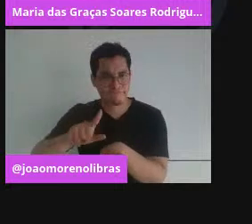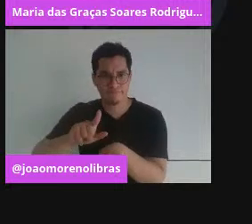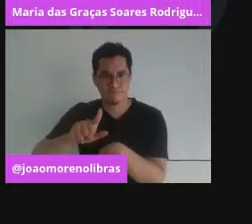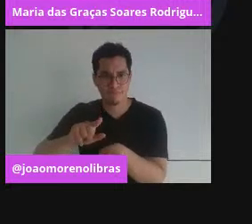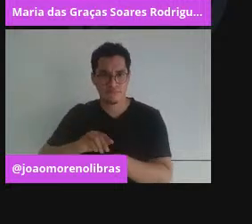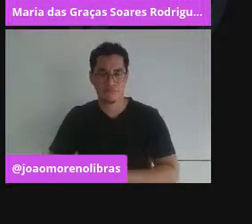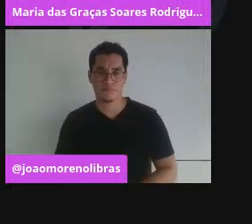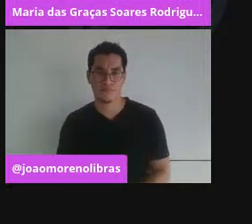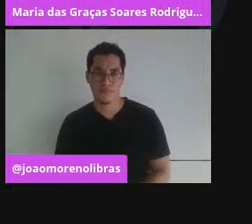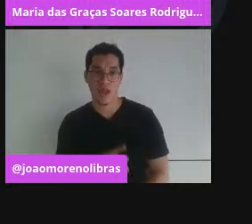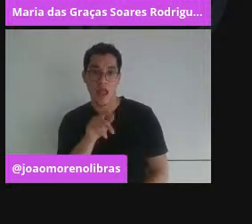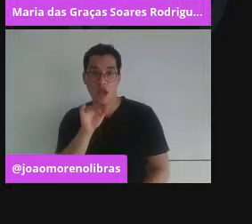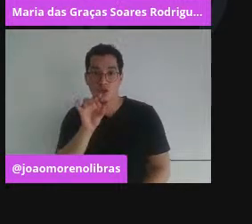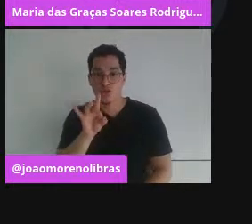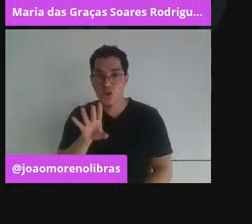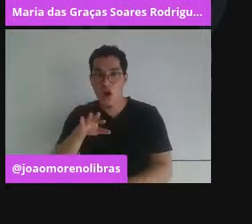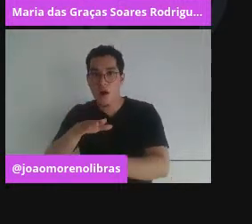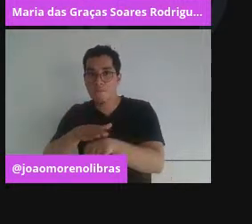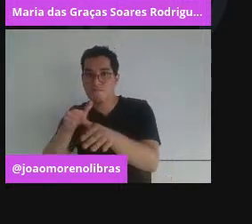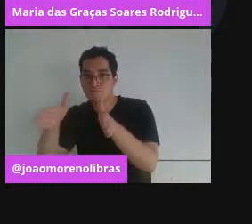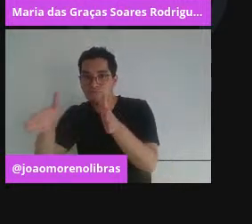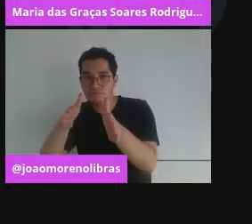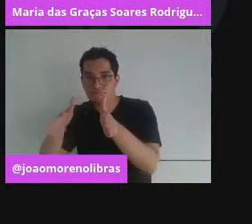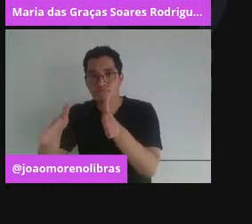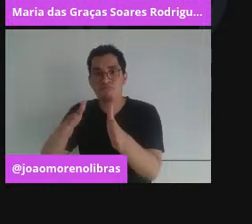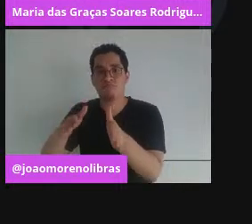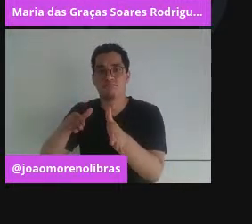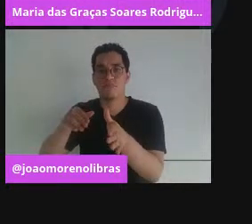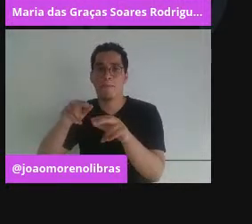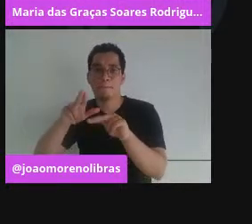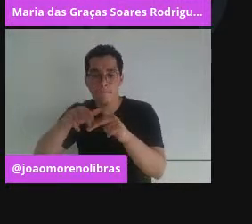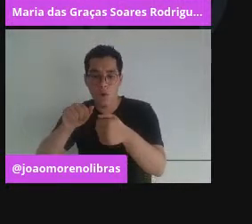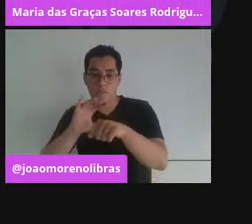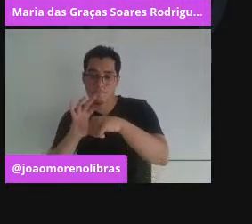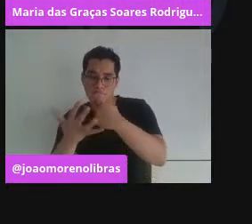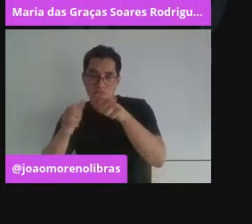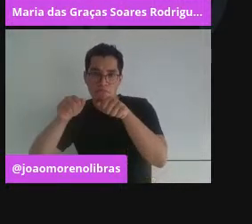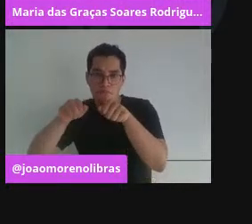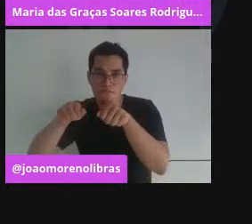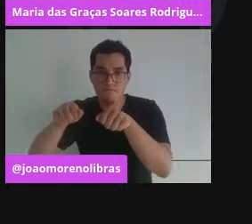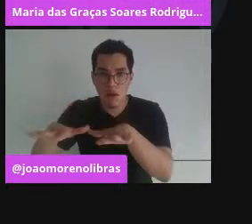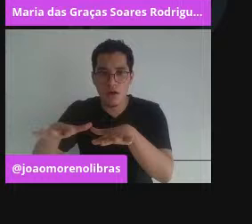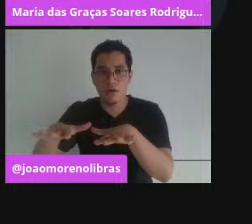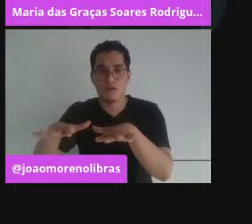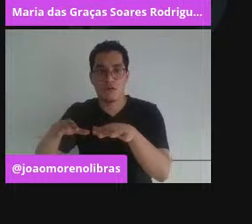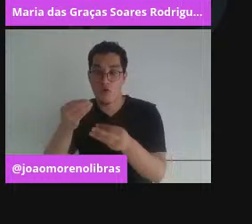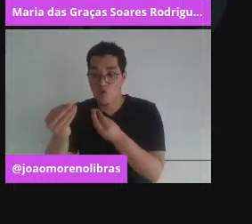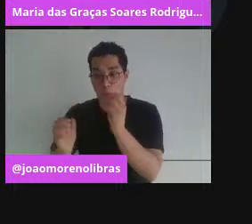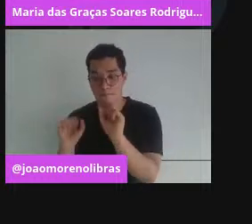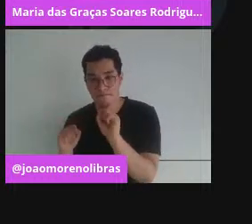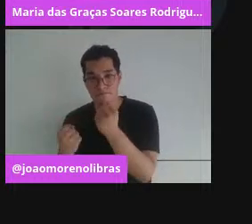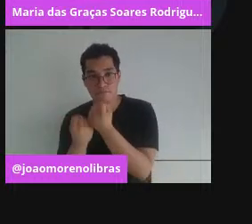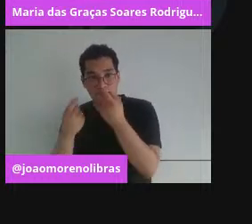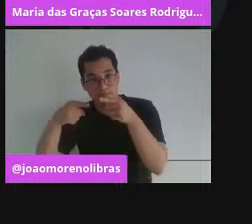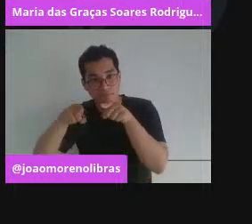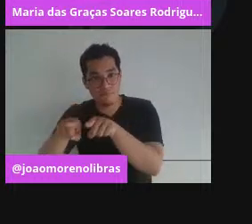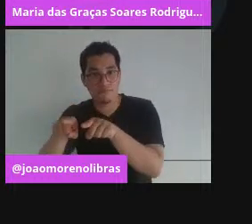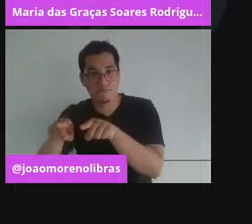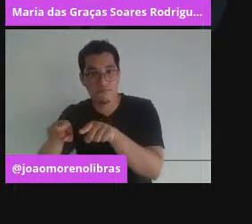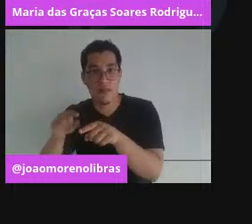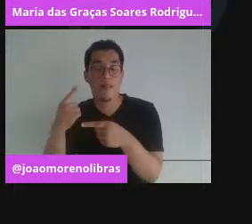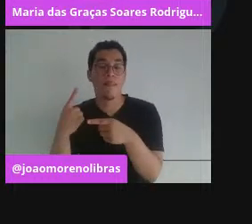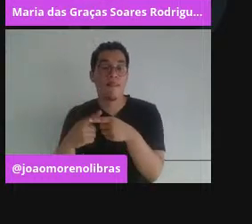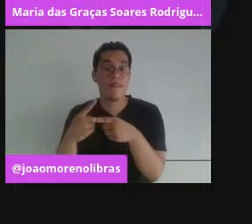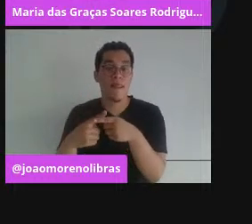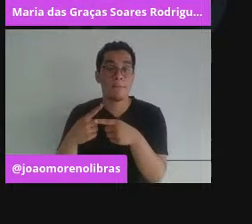capítulos do e-book em tempos de pandemia, contribuições do Observatório das Metrópoles, Núcleo Natal, e os comentários